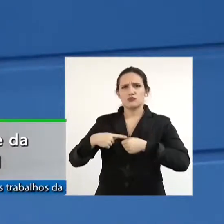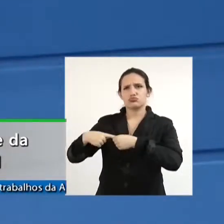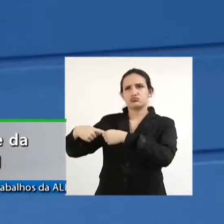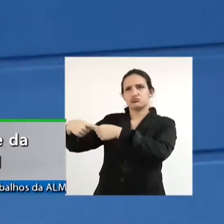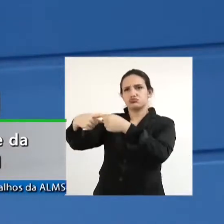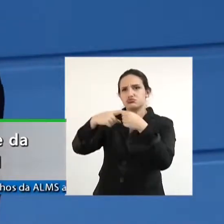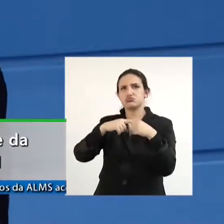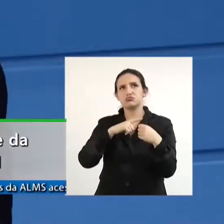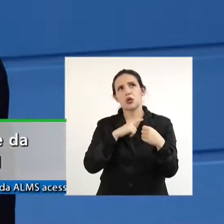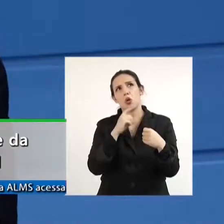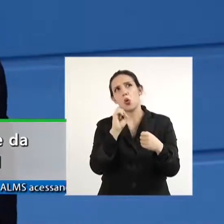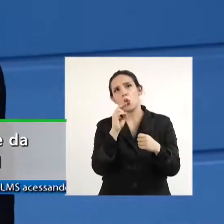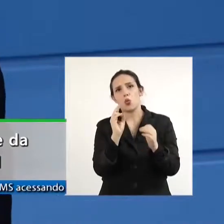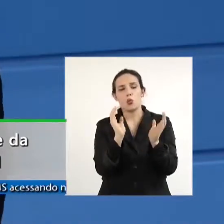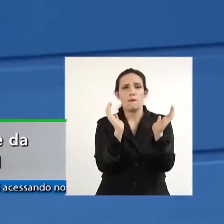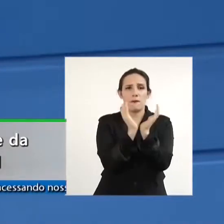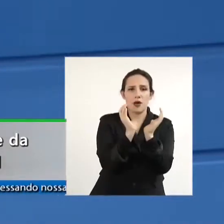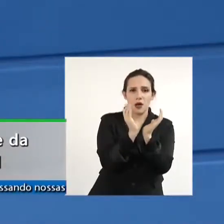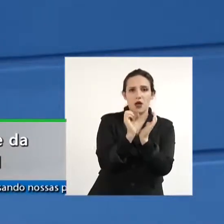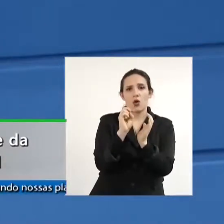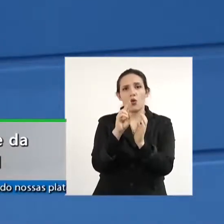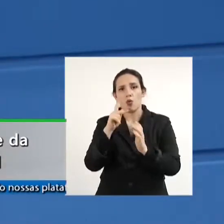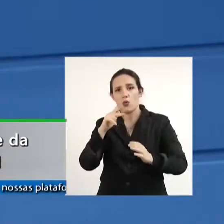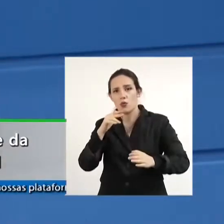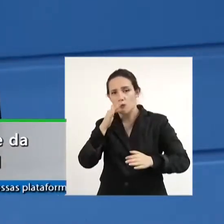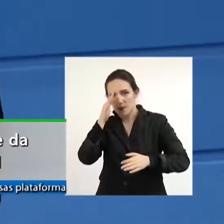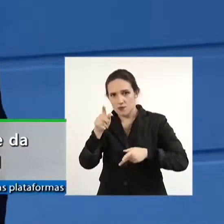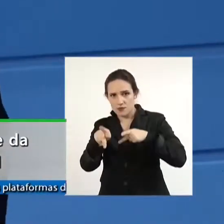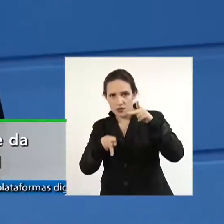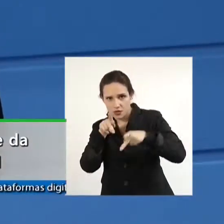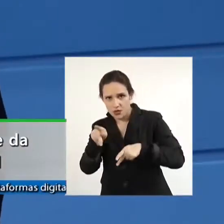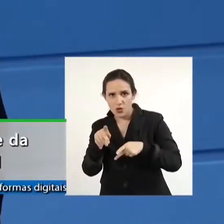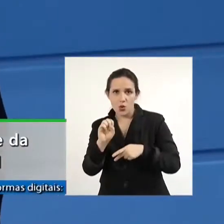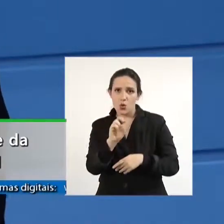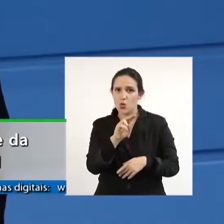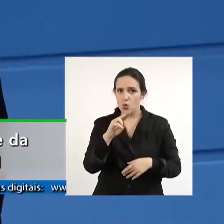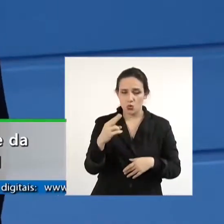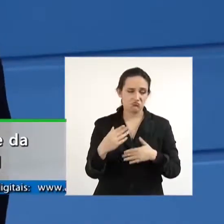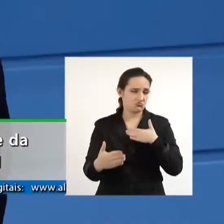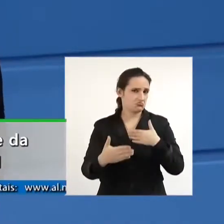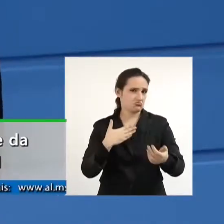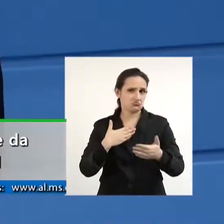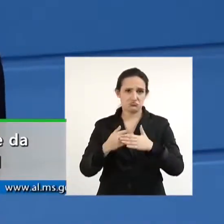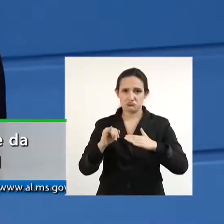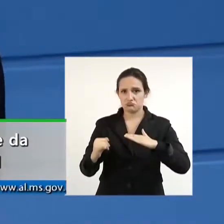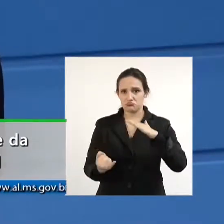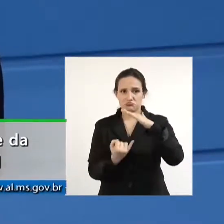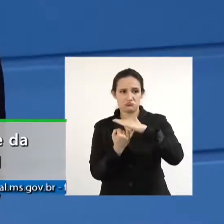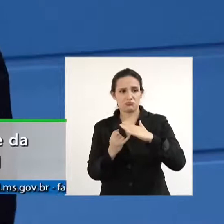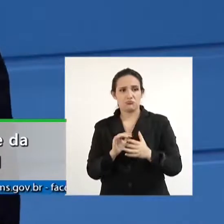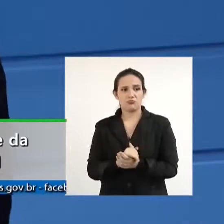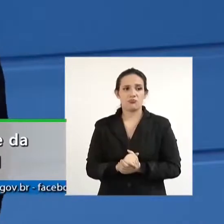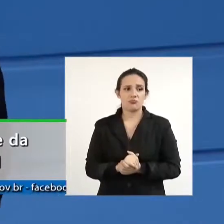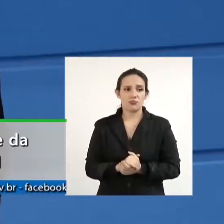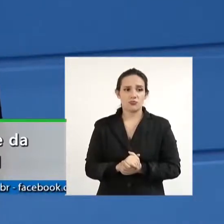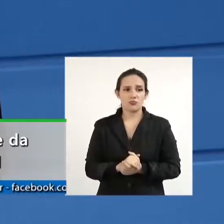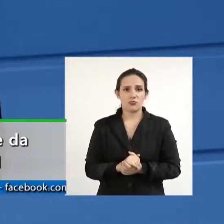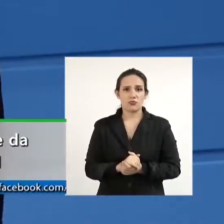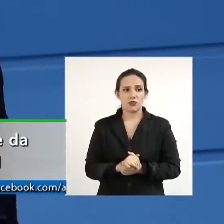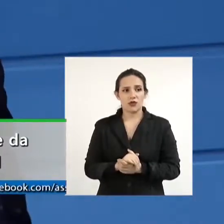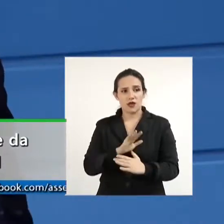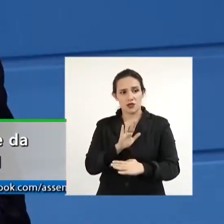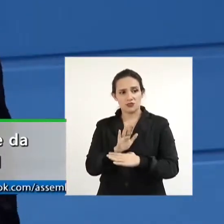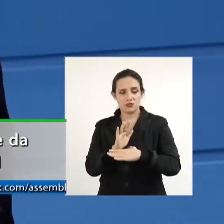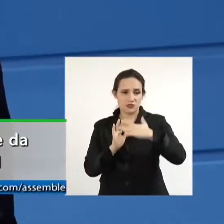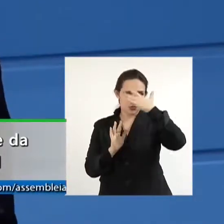ou uma PAI, ou uma Pestalozzi, ou uma instituição que lida com as pessoas com